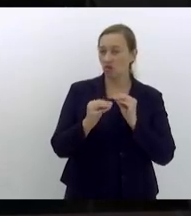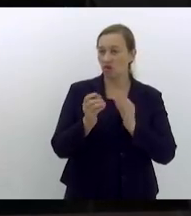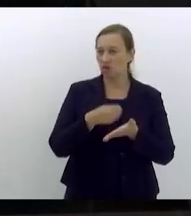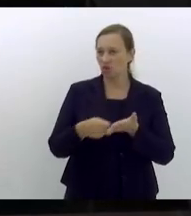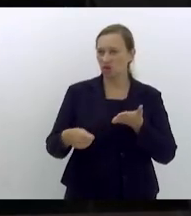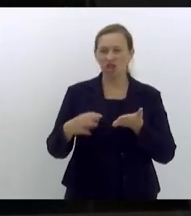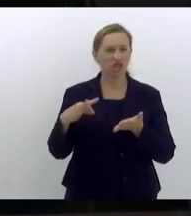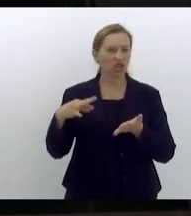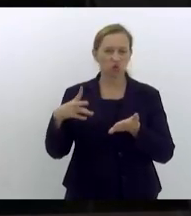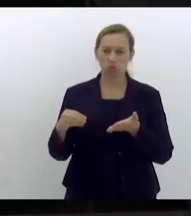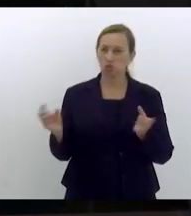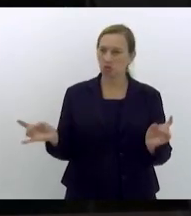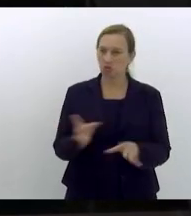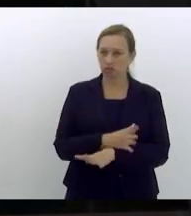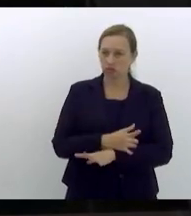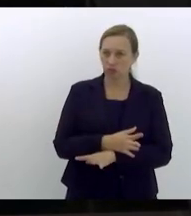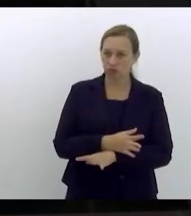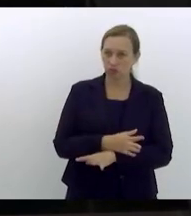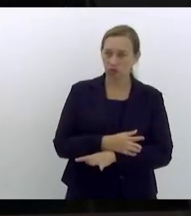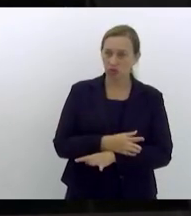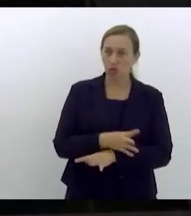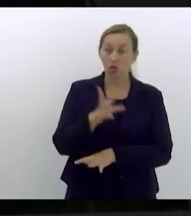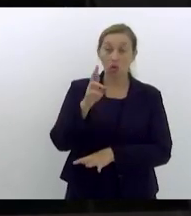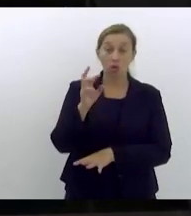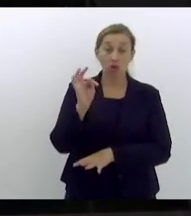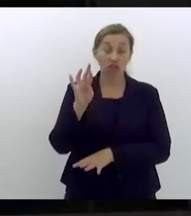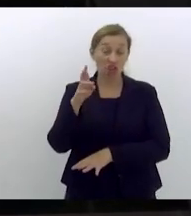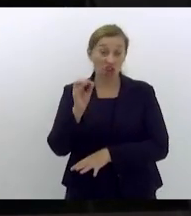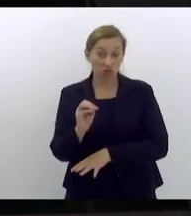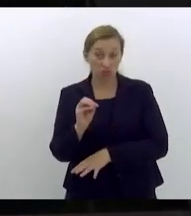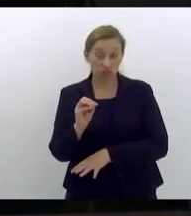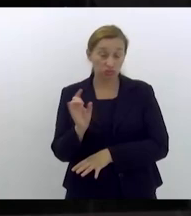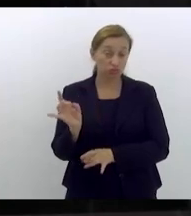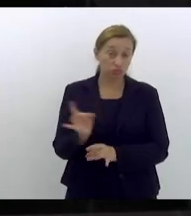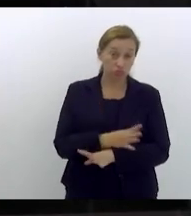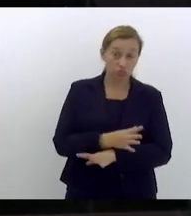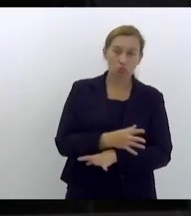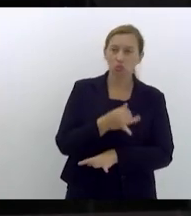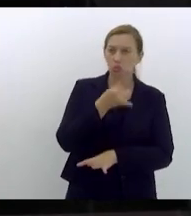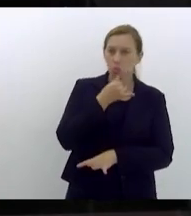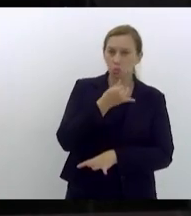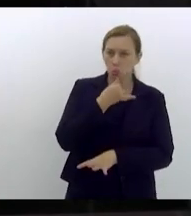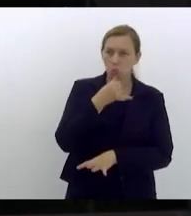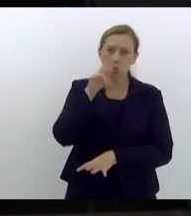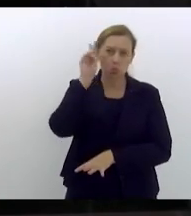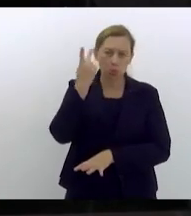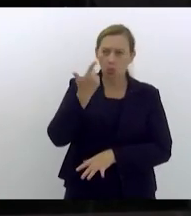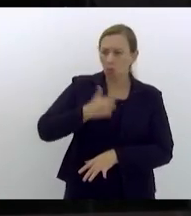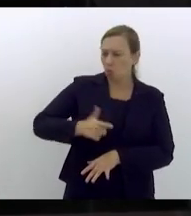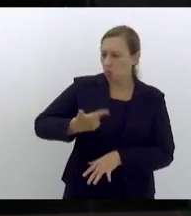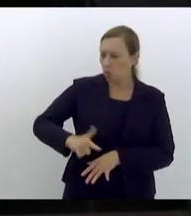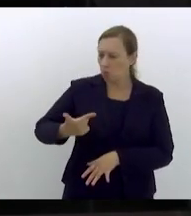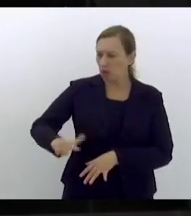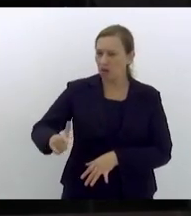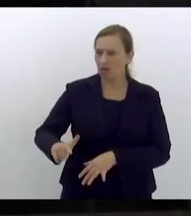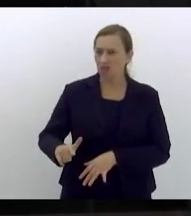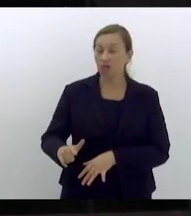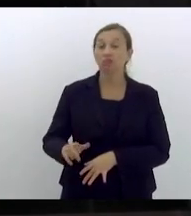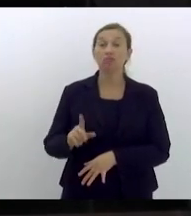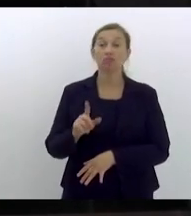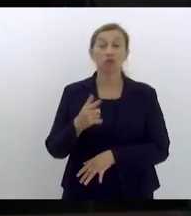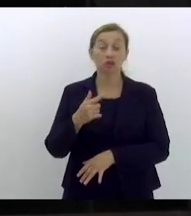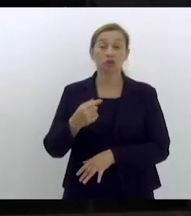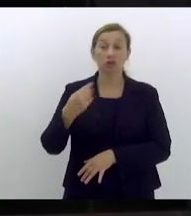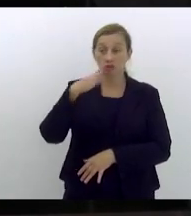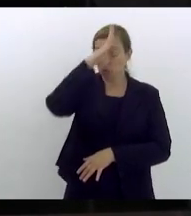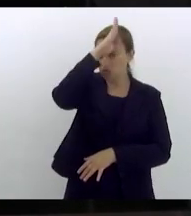já estava pronto o roteiro já tava pronto triste a história se repete como farsa E é isso